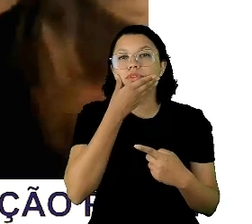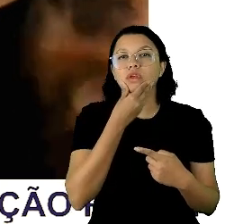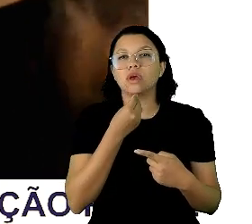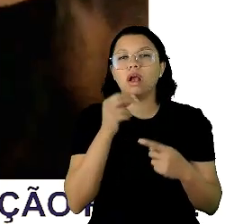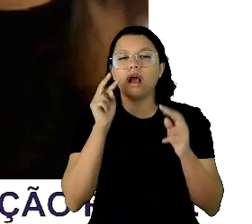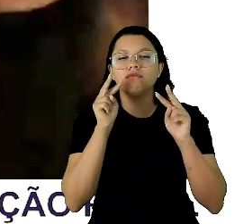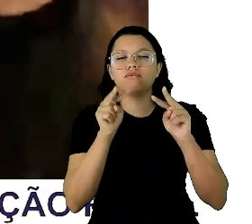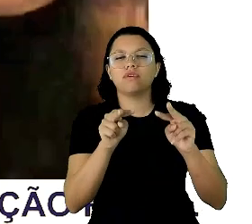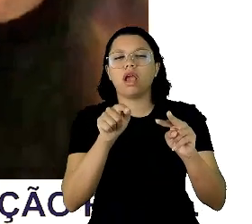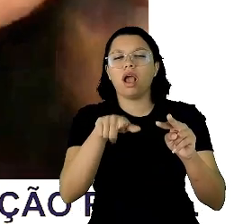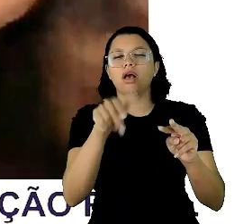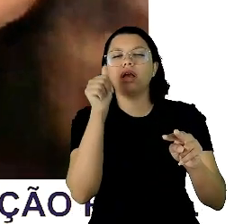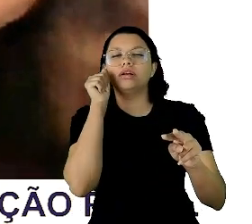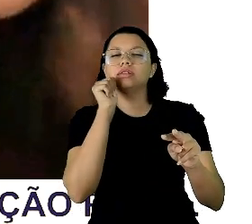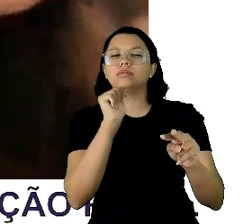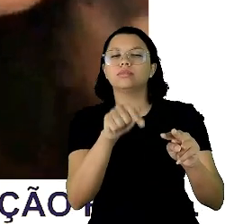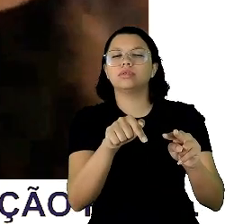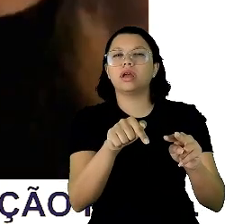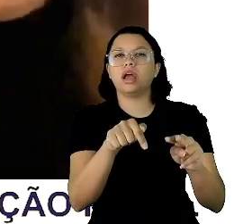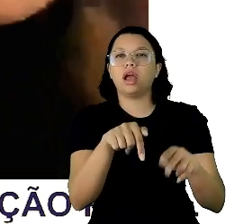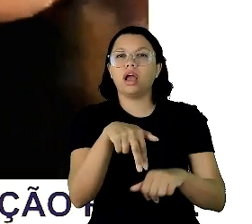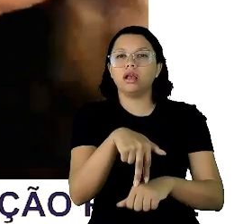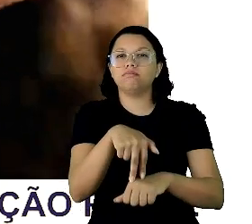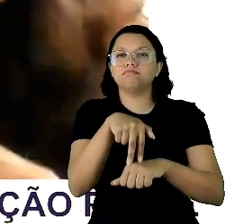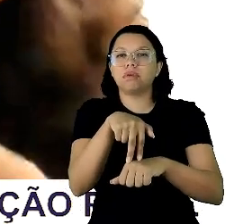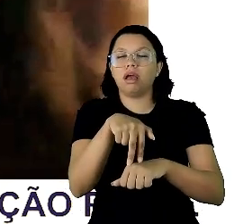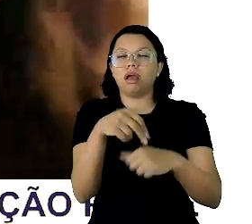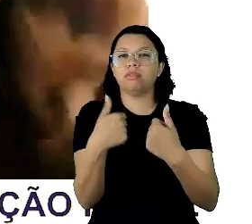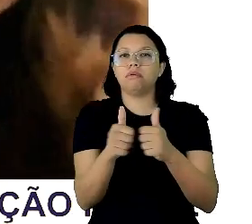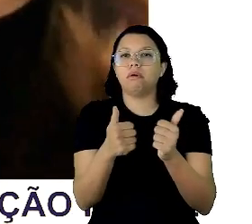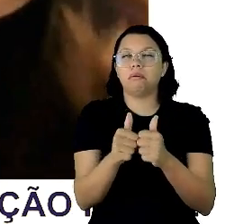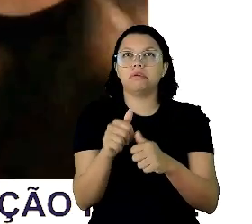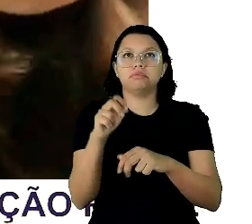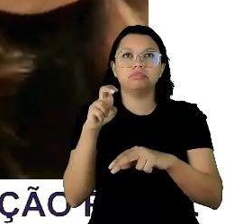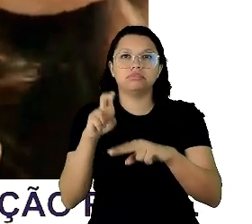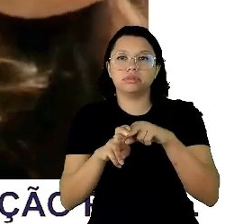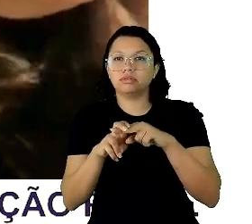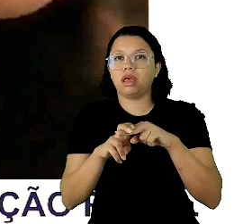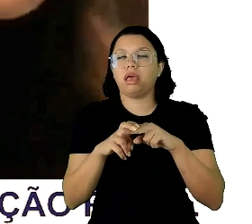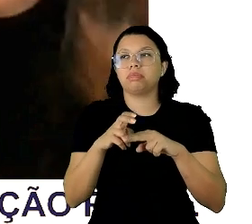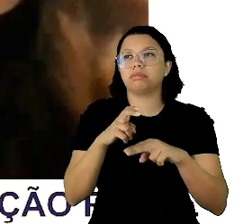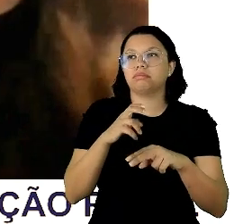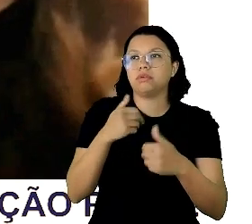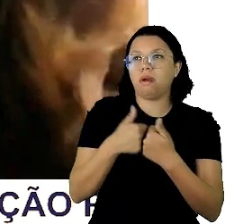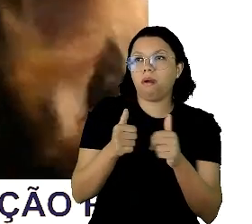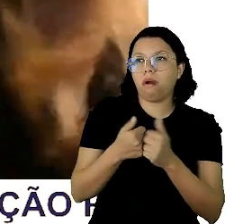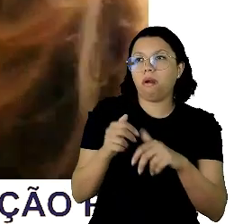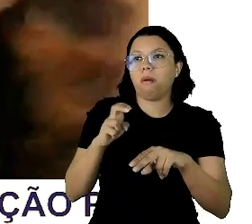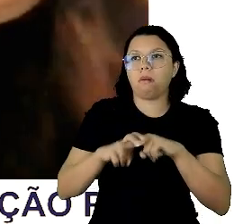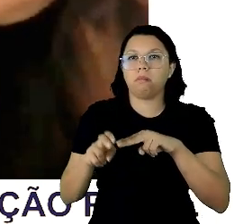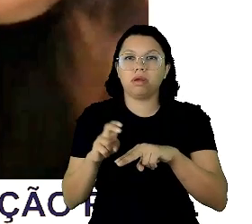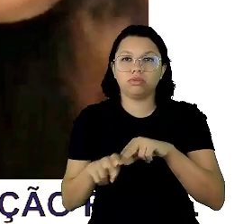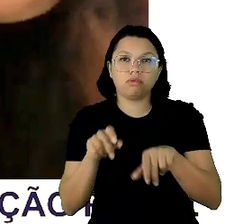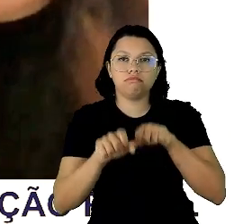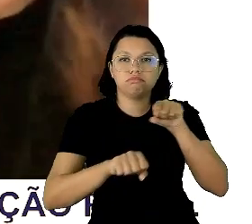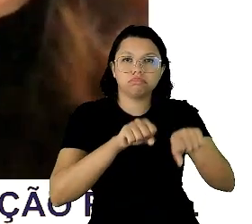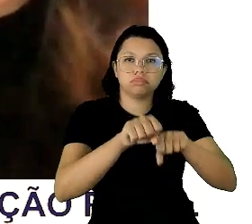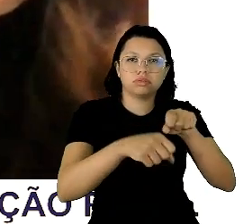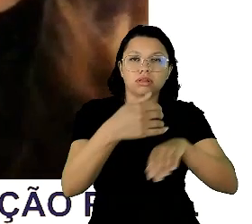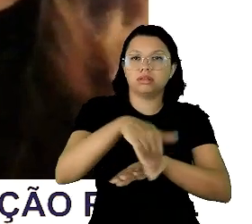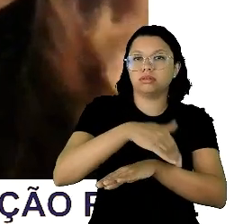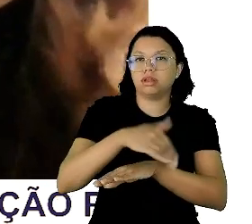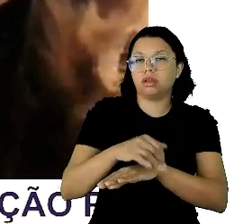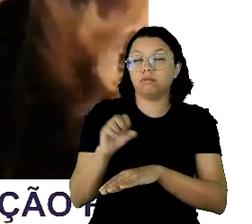lá, em pé no ônibus, sentada no ônibus, no metrô, na rua andando de bicicleta, na rua conversando com